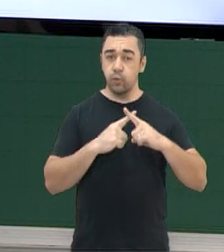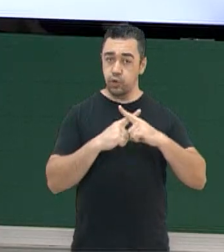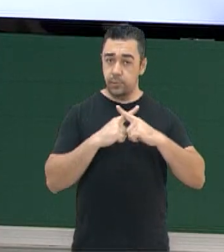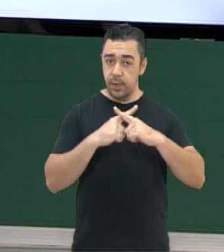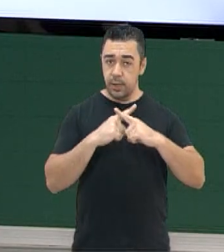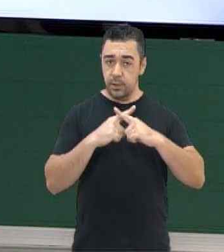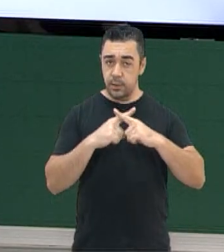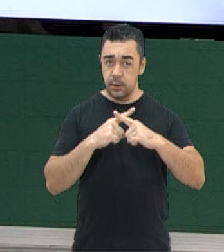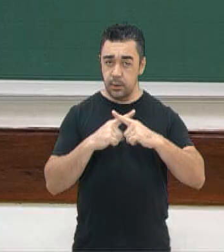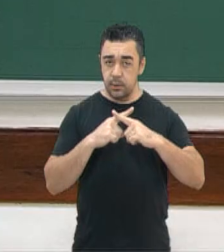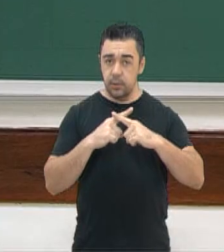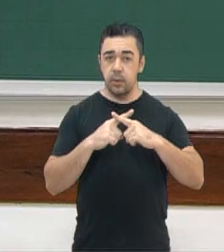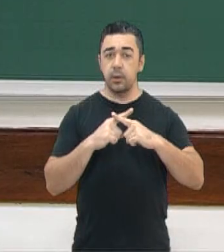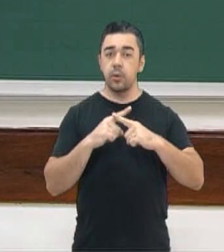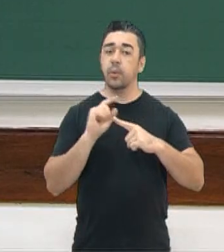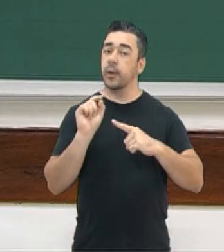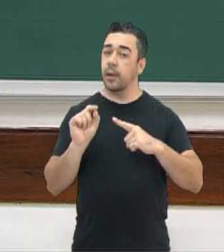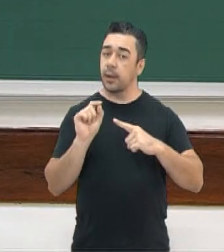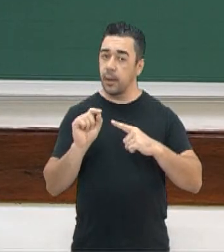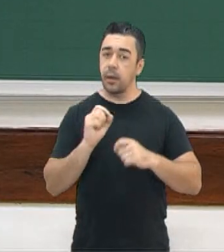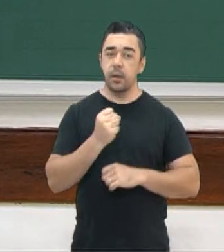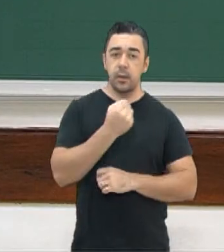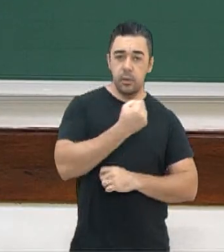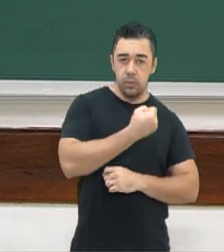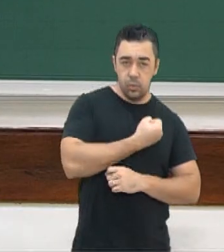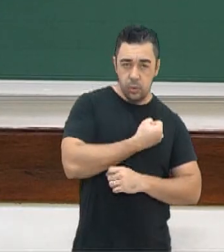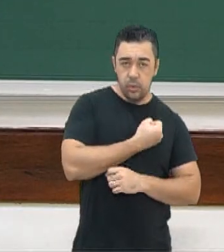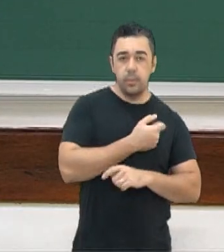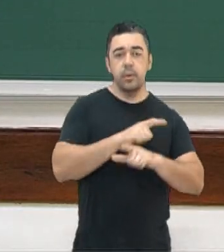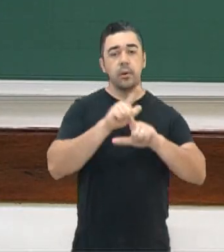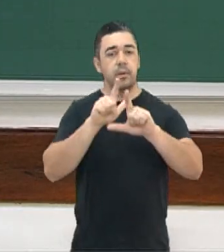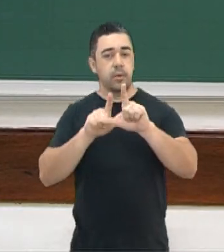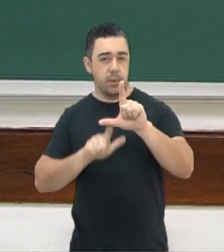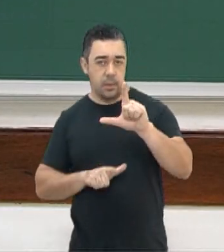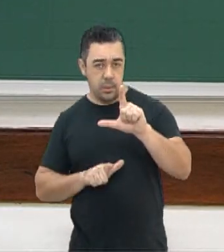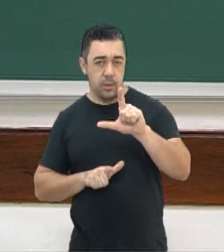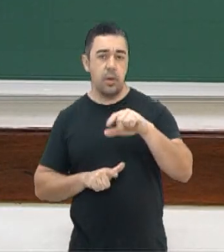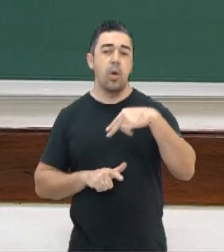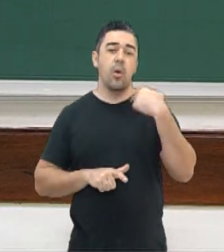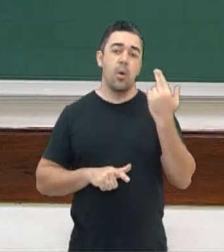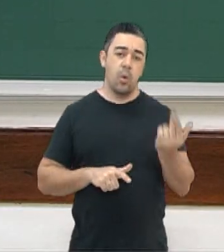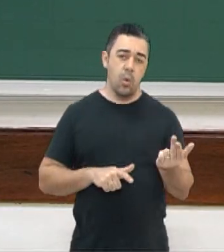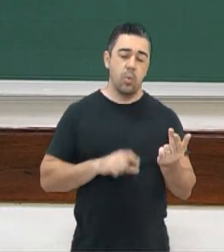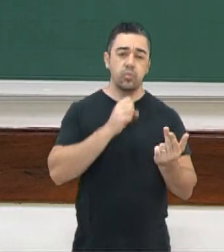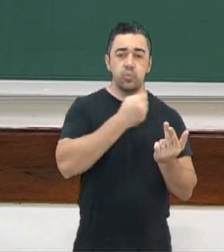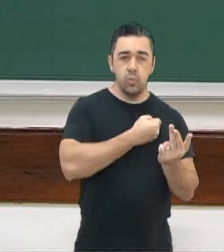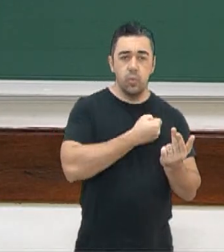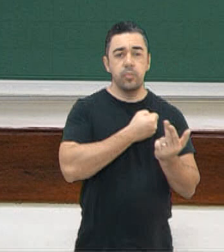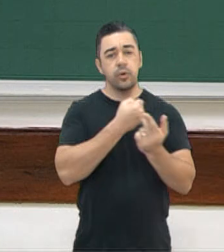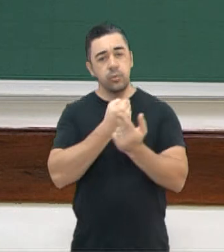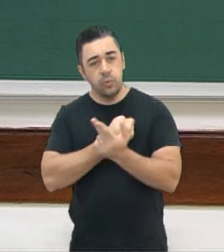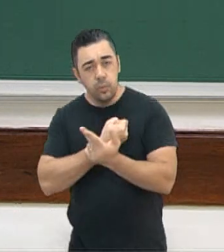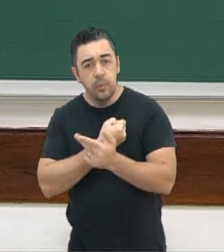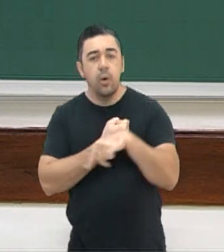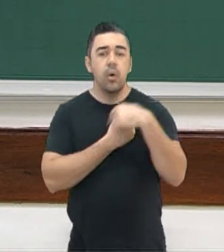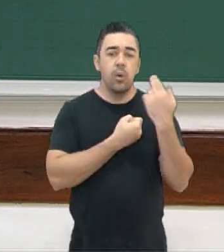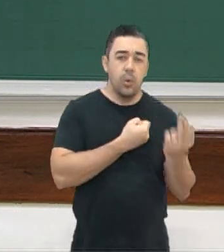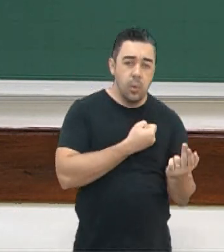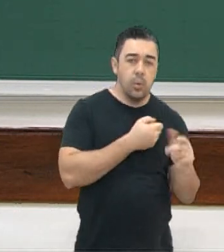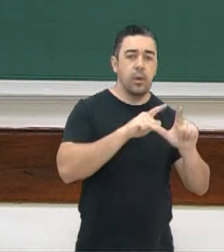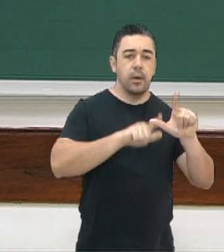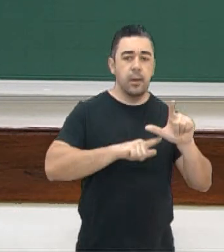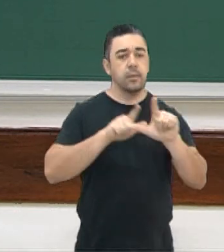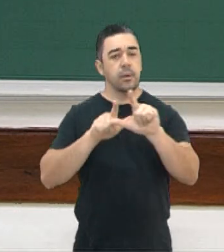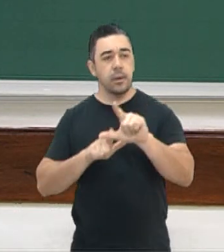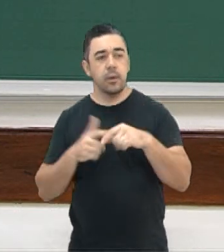multiplicação entre quem? Entre um número e uma parte literal, ou só o número ou só a parte literal. Eu tenho